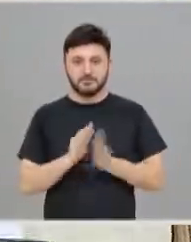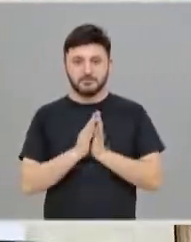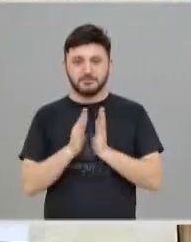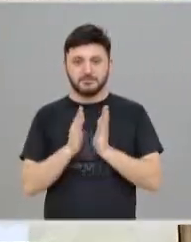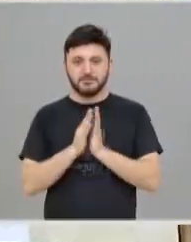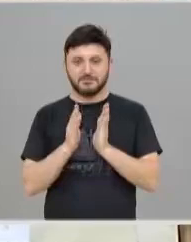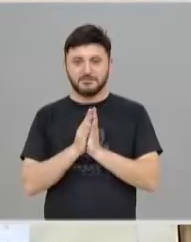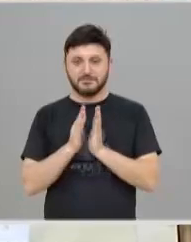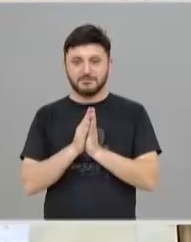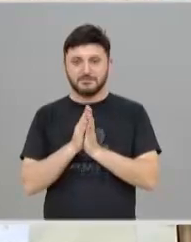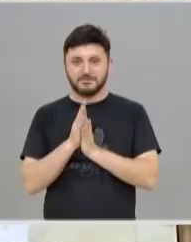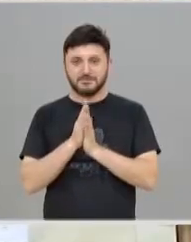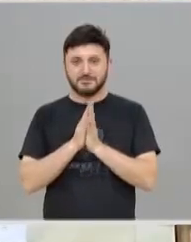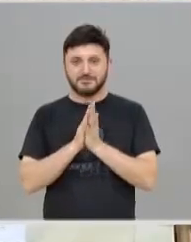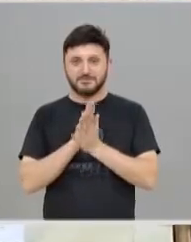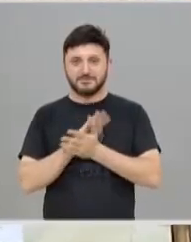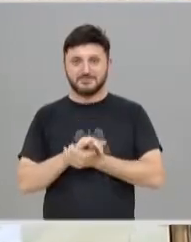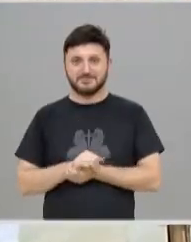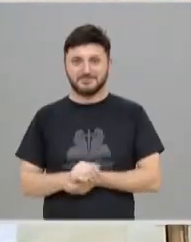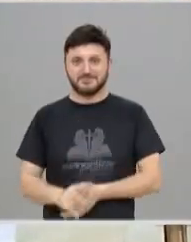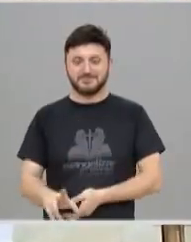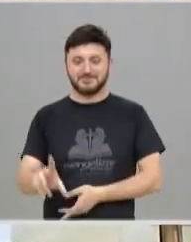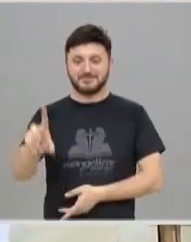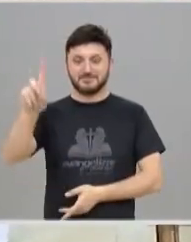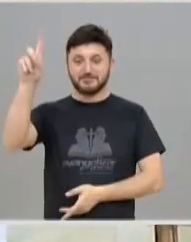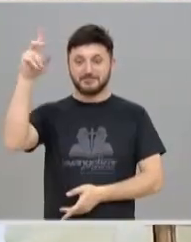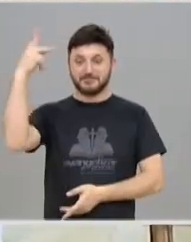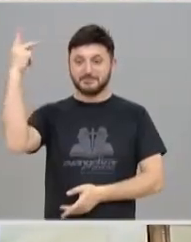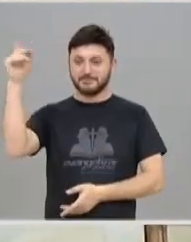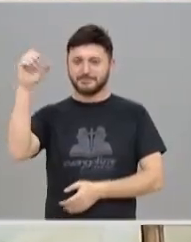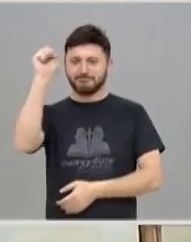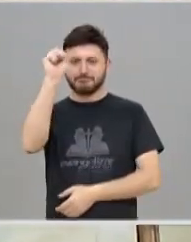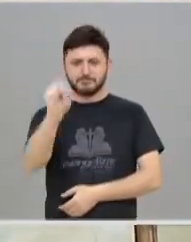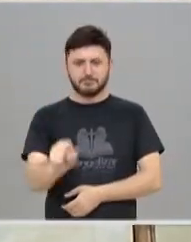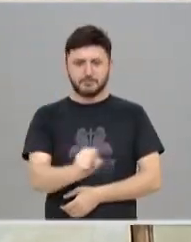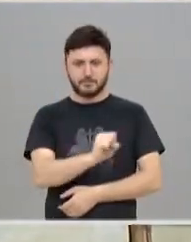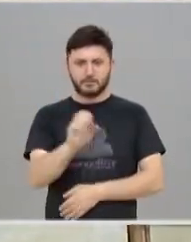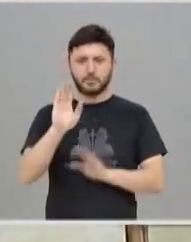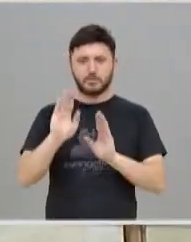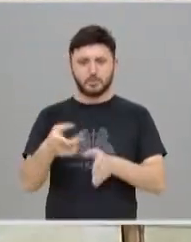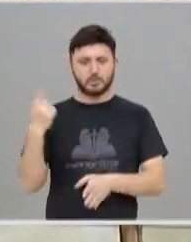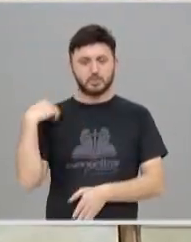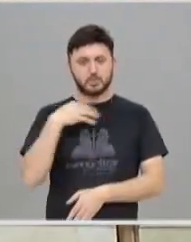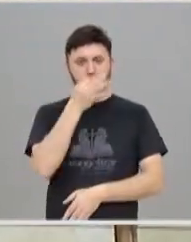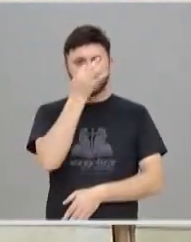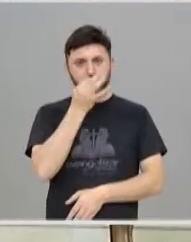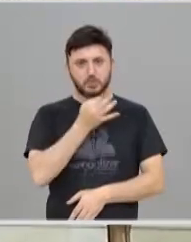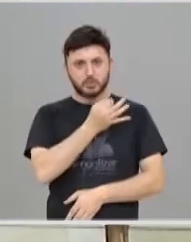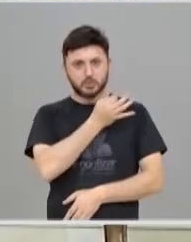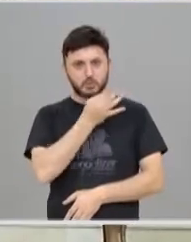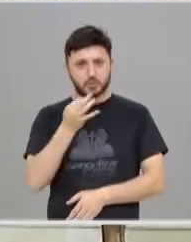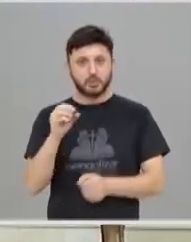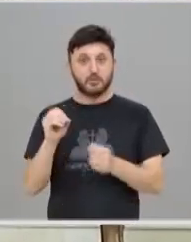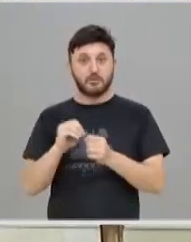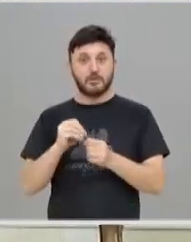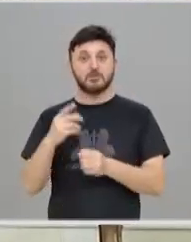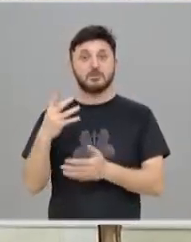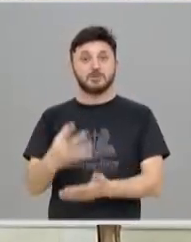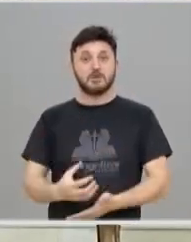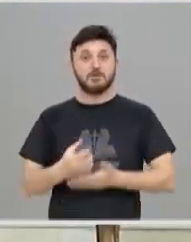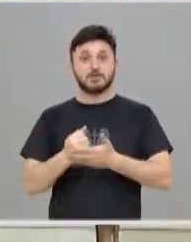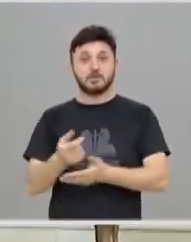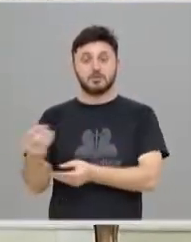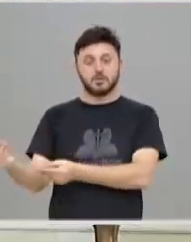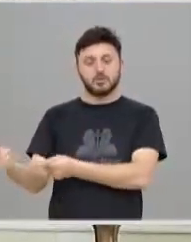Oremos. Ó Deus, o vosso sacramento que acabamos de receber, nos traga salvação e